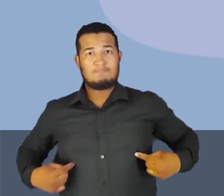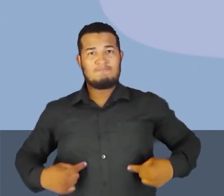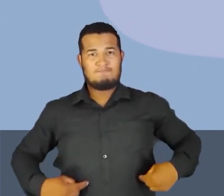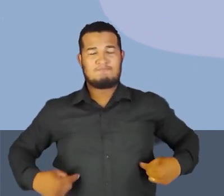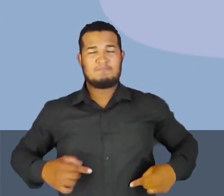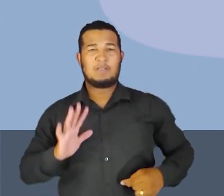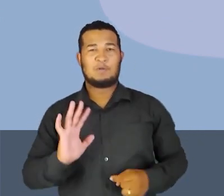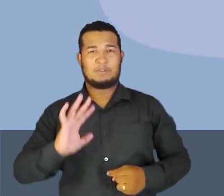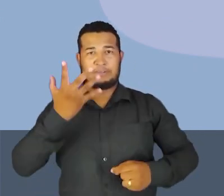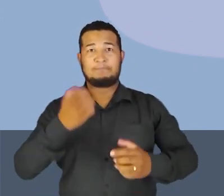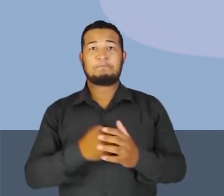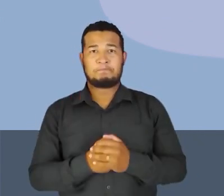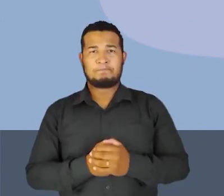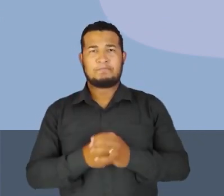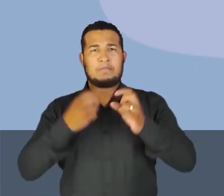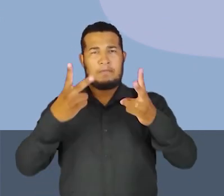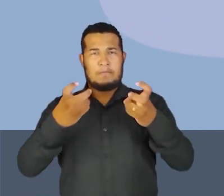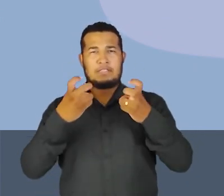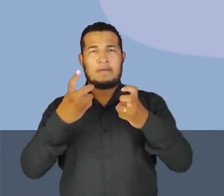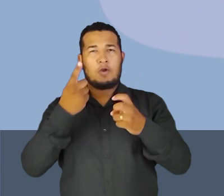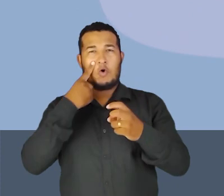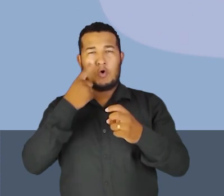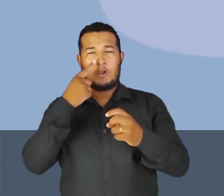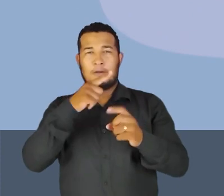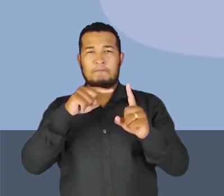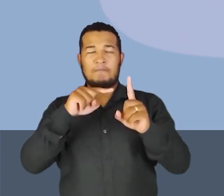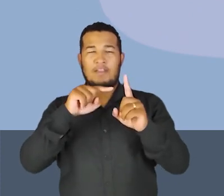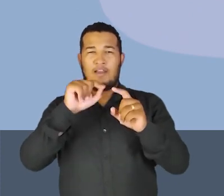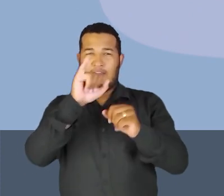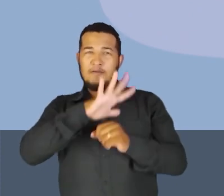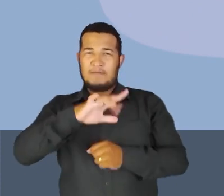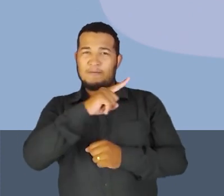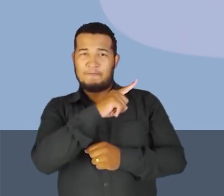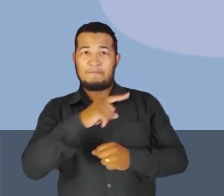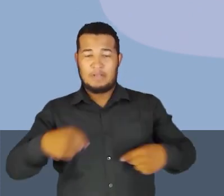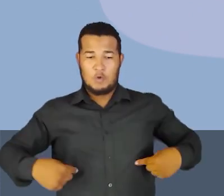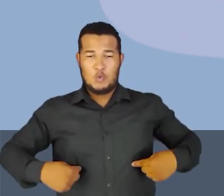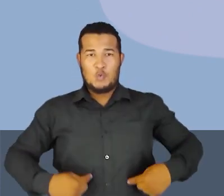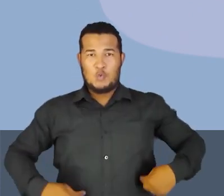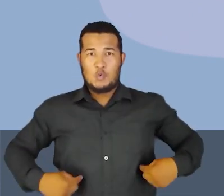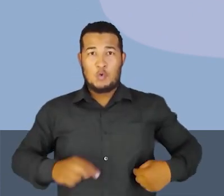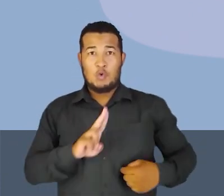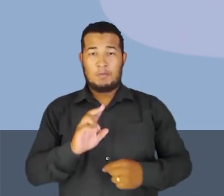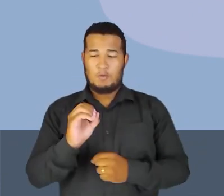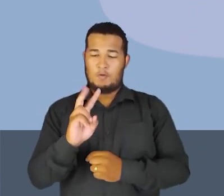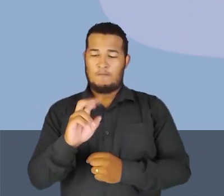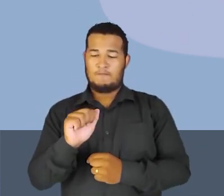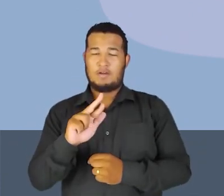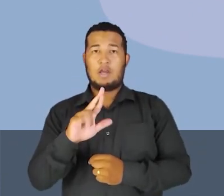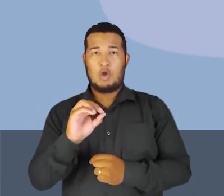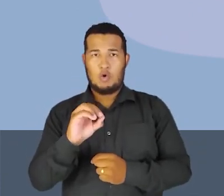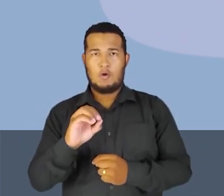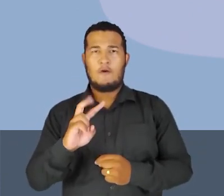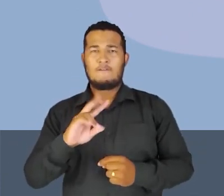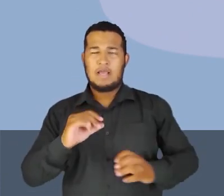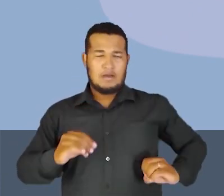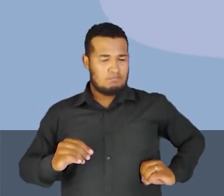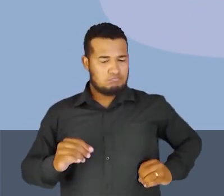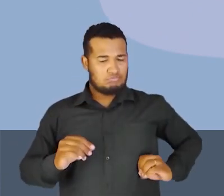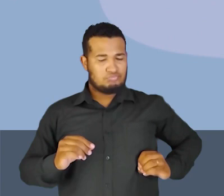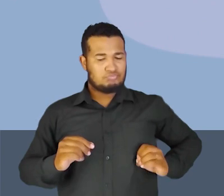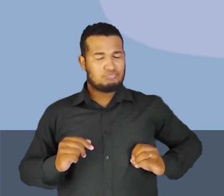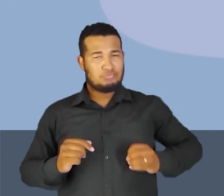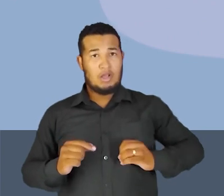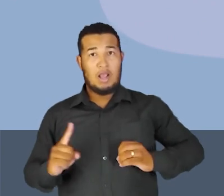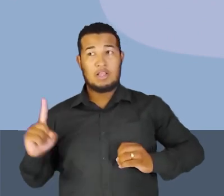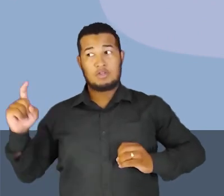ou fecundação. Perceba na imagem que o ovário é o órgão responsável pela produção dos óvulos, que vai liberar esse óvulo e